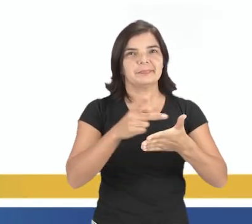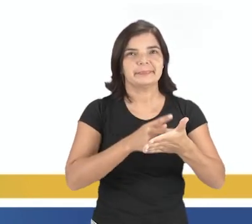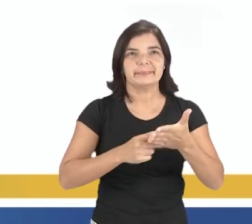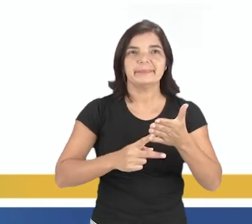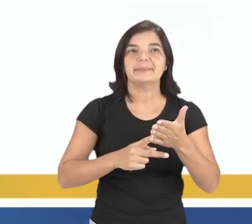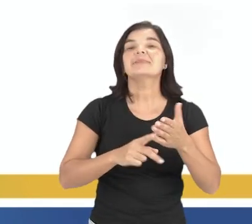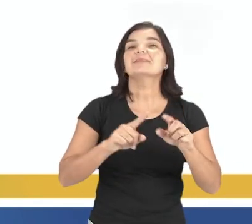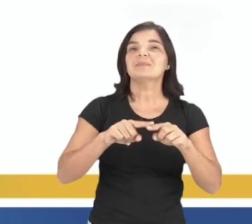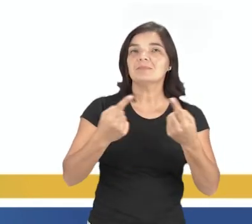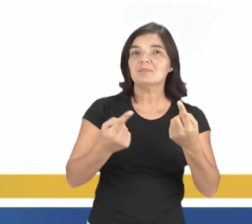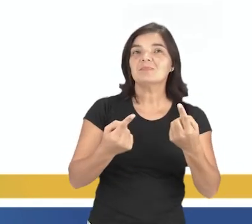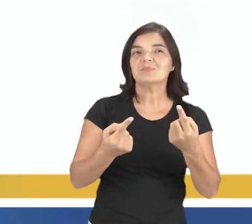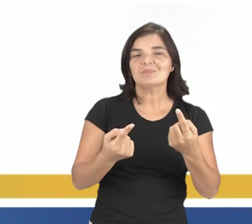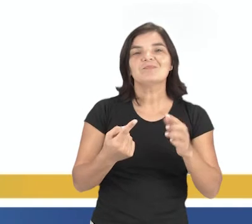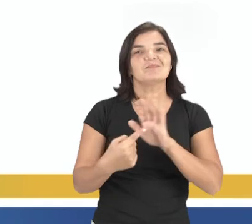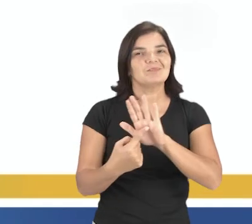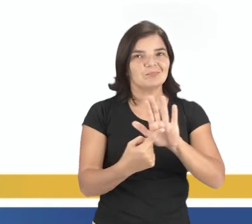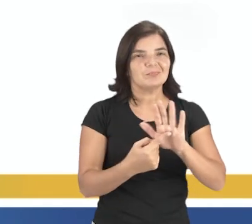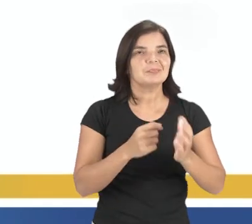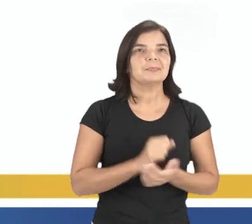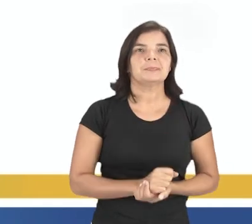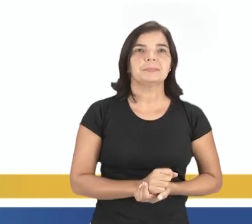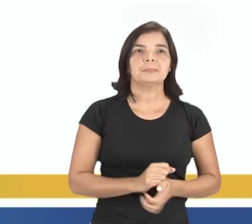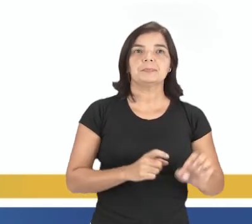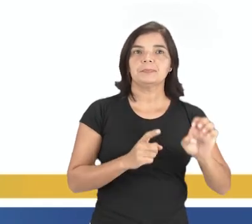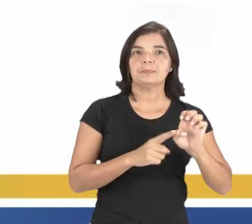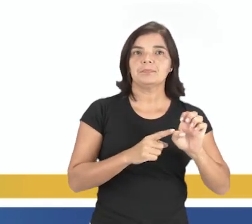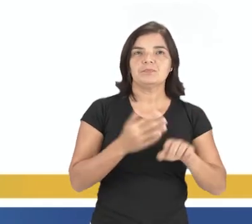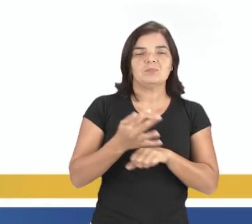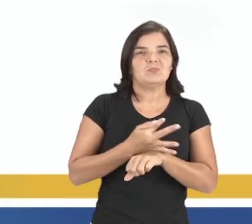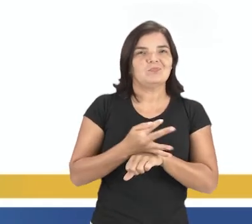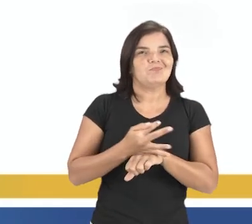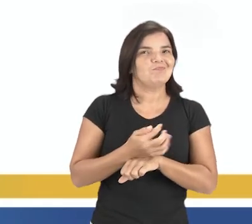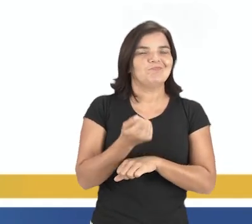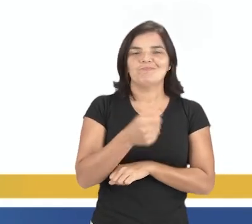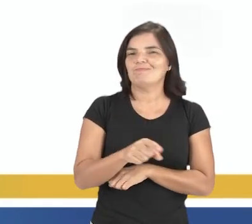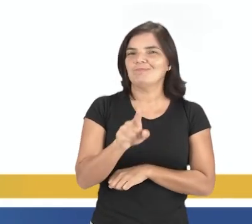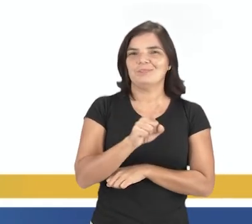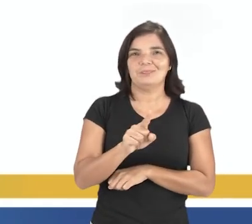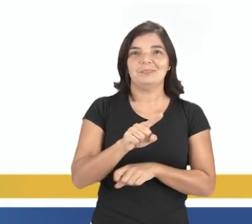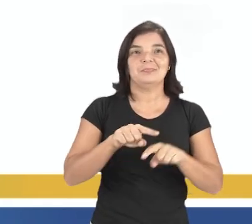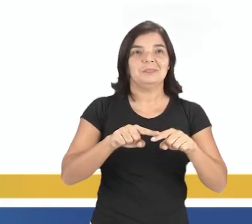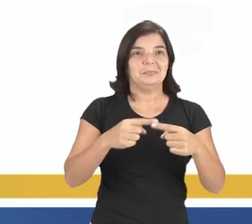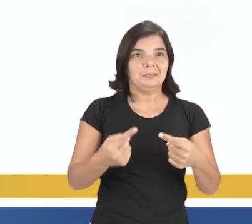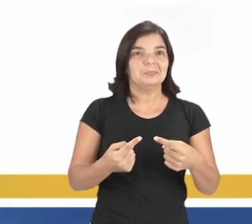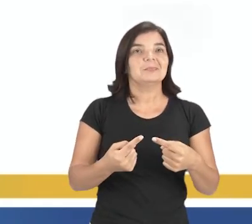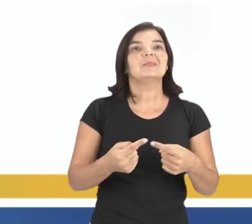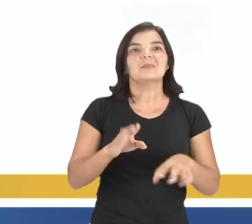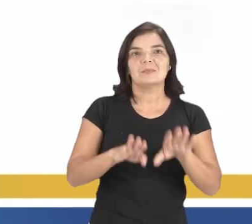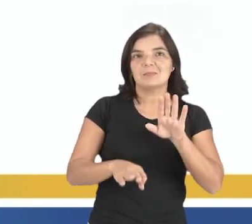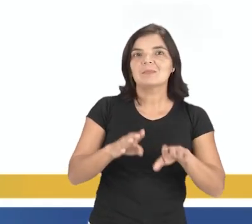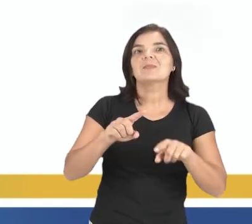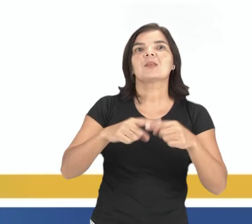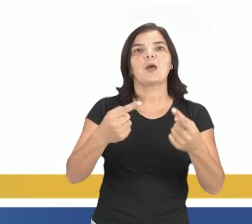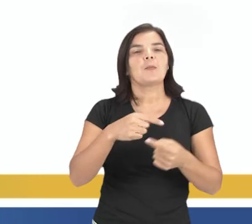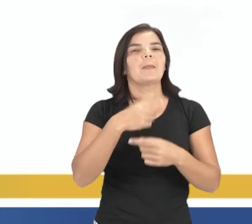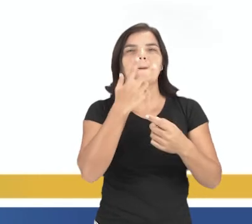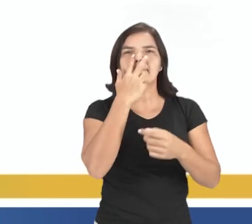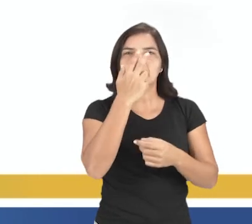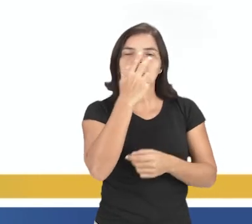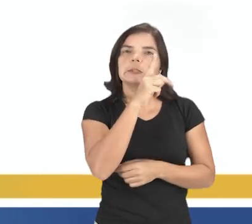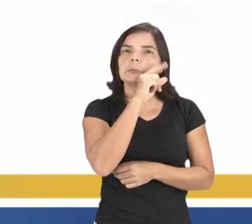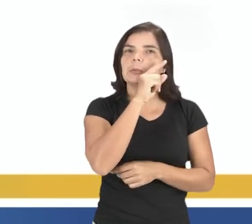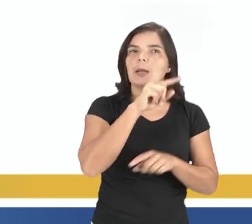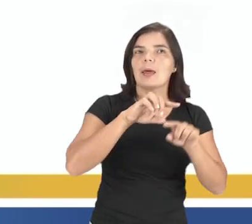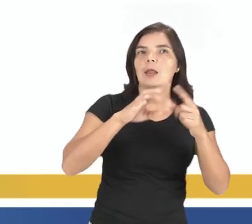proposta pela poesia, química que desvela e repõe? Ou a letra E, a resistência não seria possível, uma vez que as vítimas, representadas